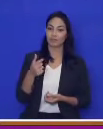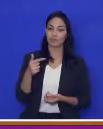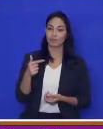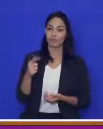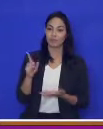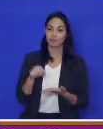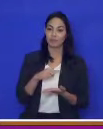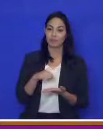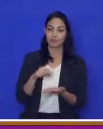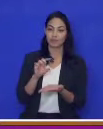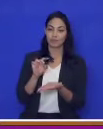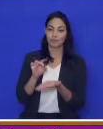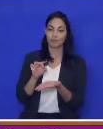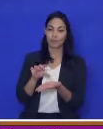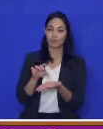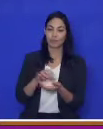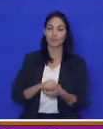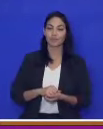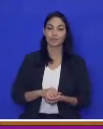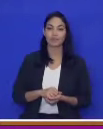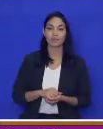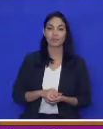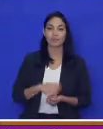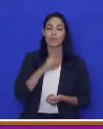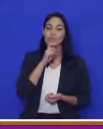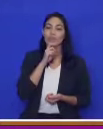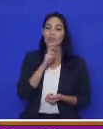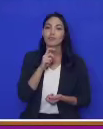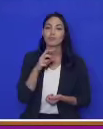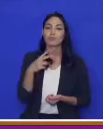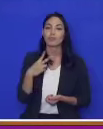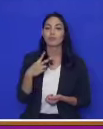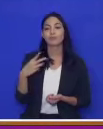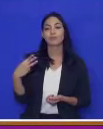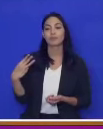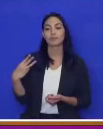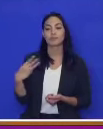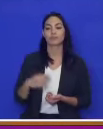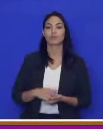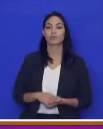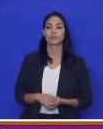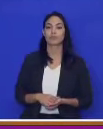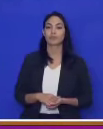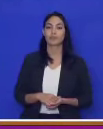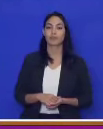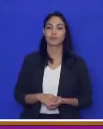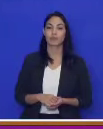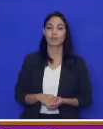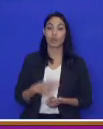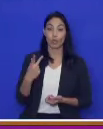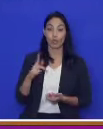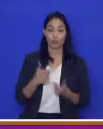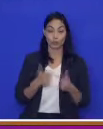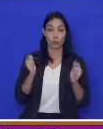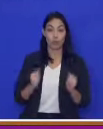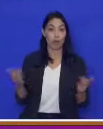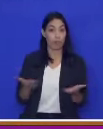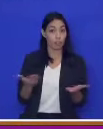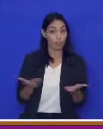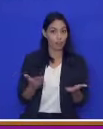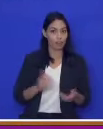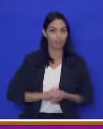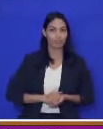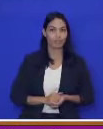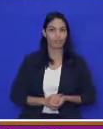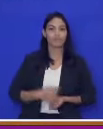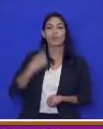2067 da Loto Fácil. Bola verde, número 23. Verde, 23. Sua sorte pode vir com este número. Vamos